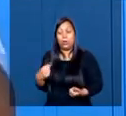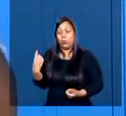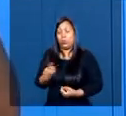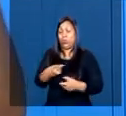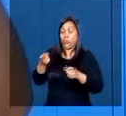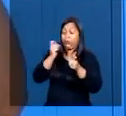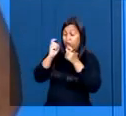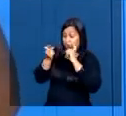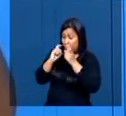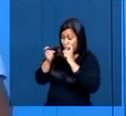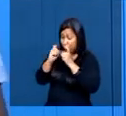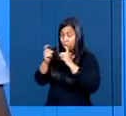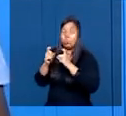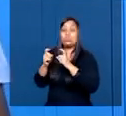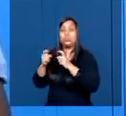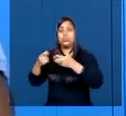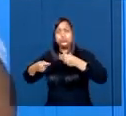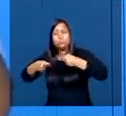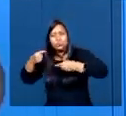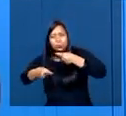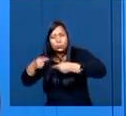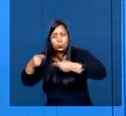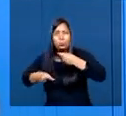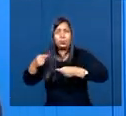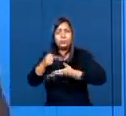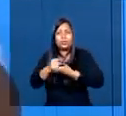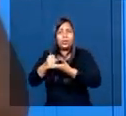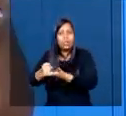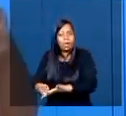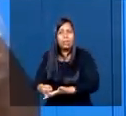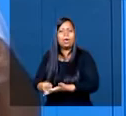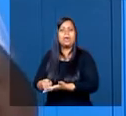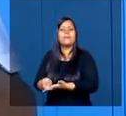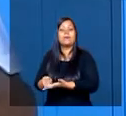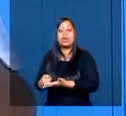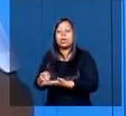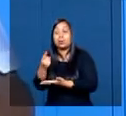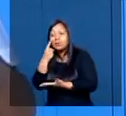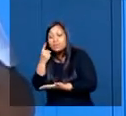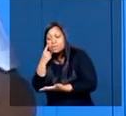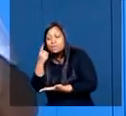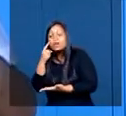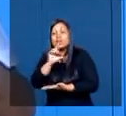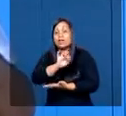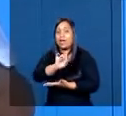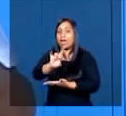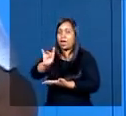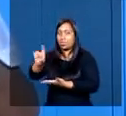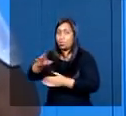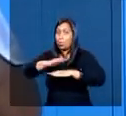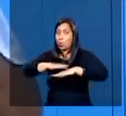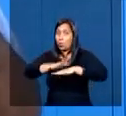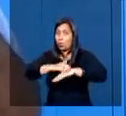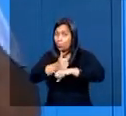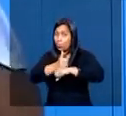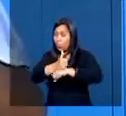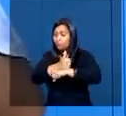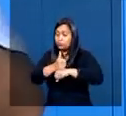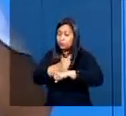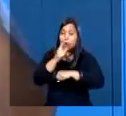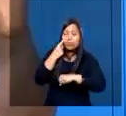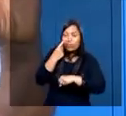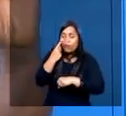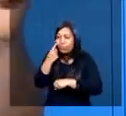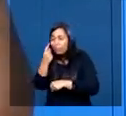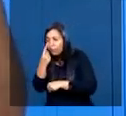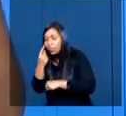reúne, discute o caso, leva para o Luiz, ele ouve cada um de nós profissionais, né? Ouve,